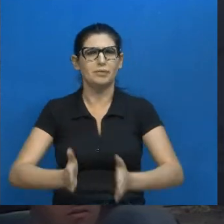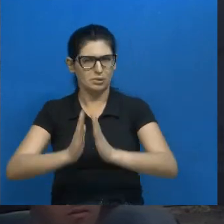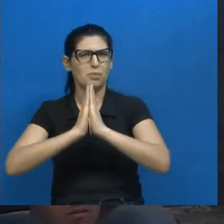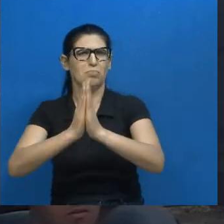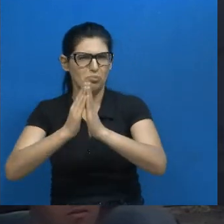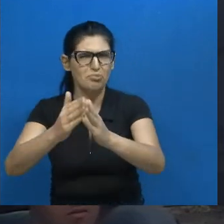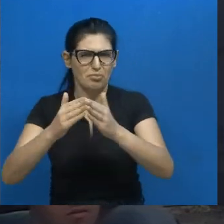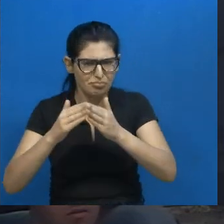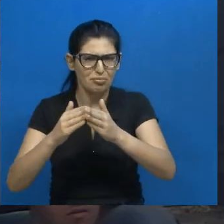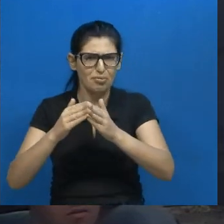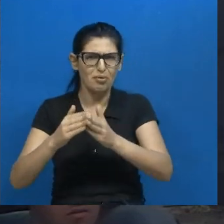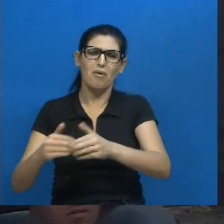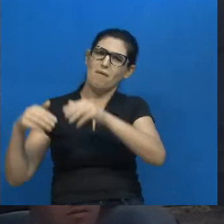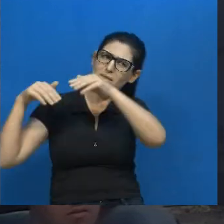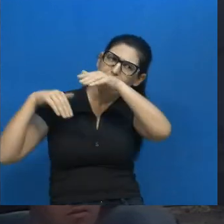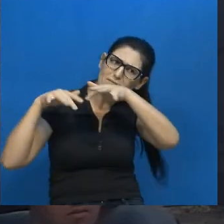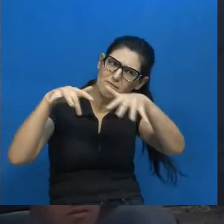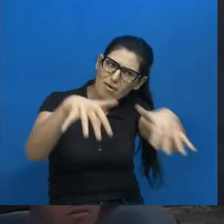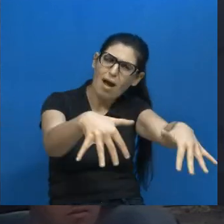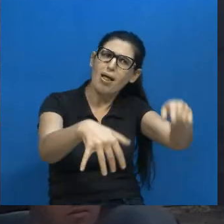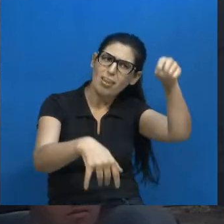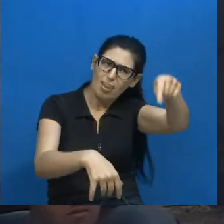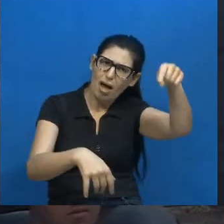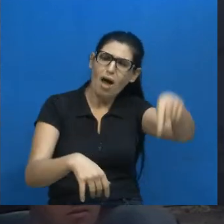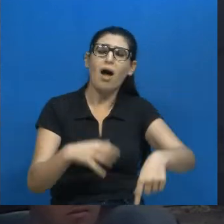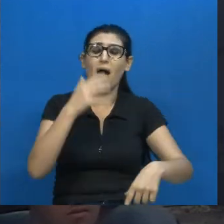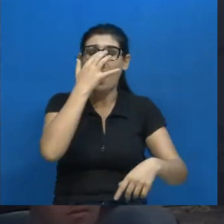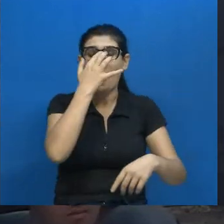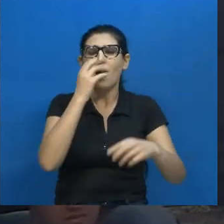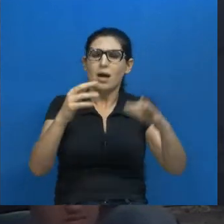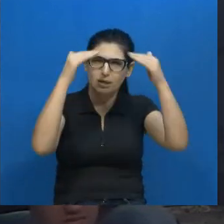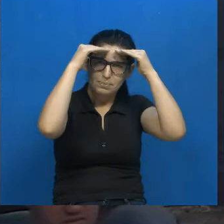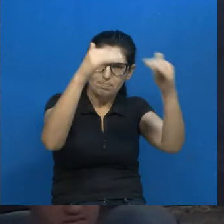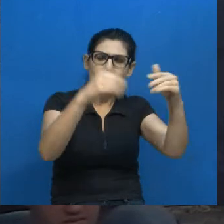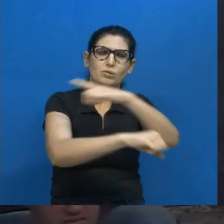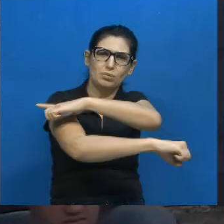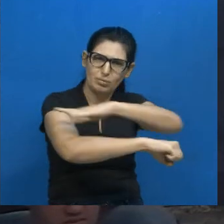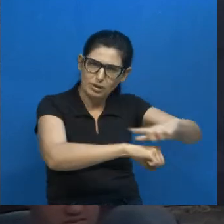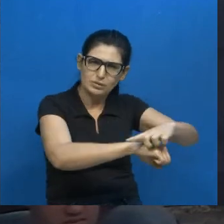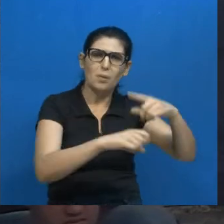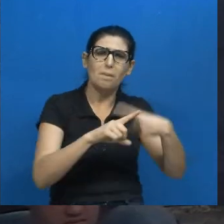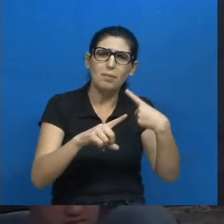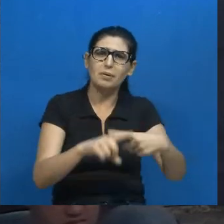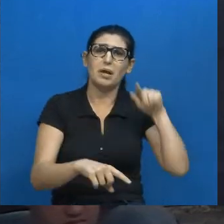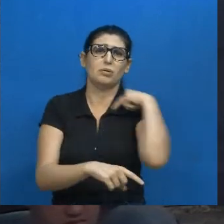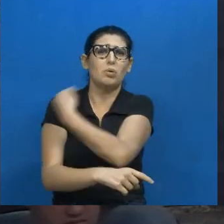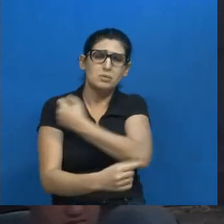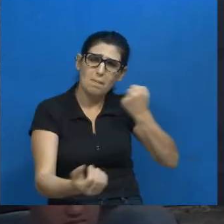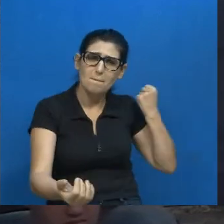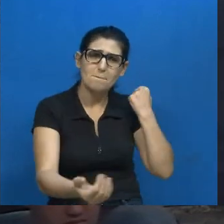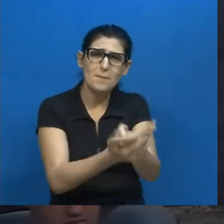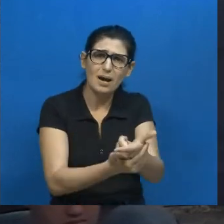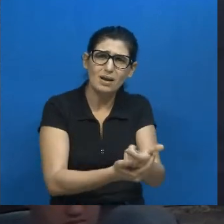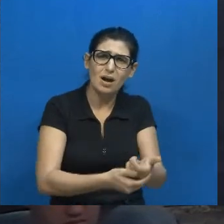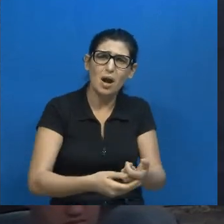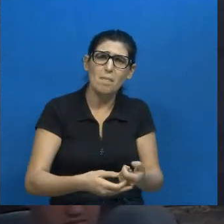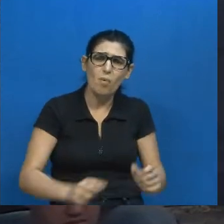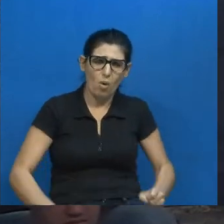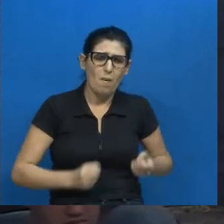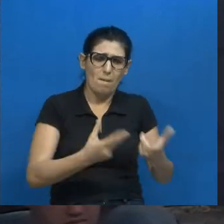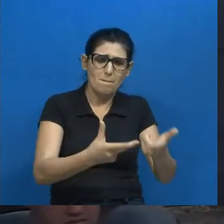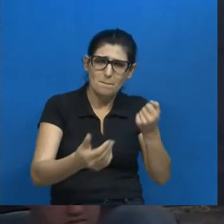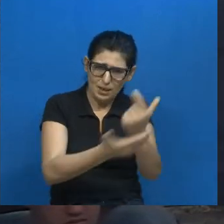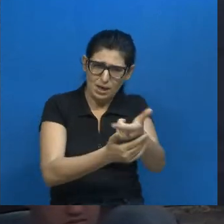com respeito, com educação, porque nós pagamos os salários de todos esses funcionários através da nossa passagem caríssima, diga-se por